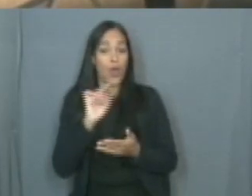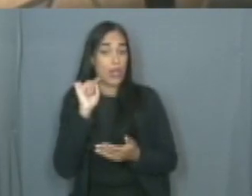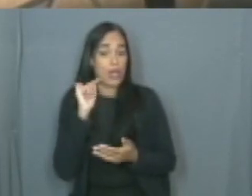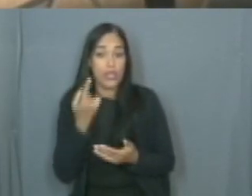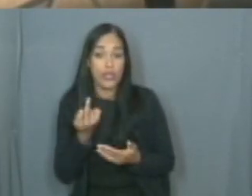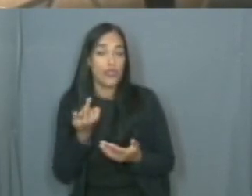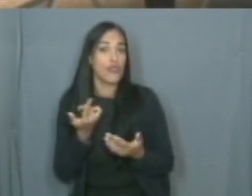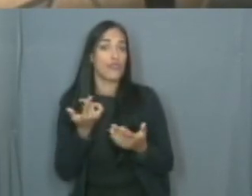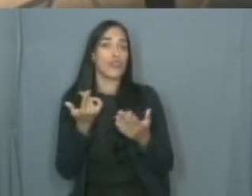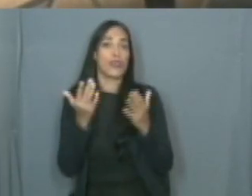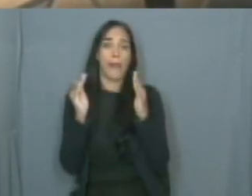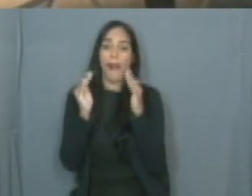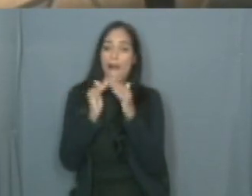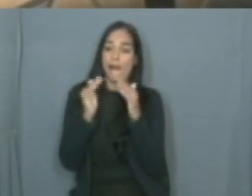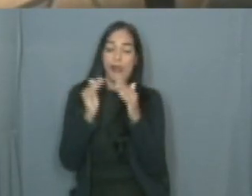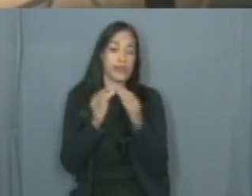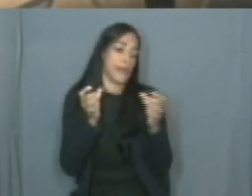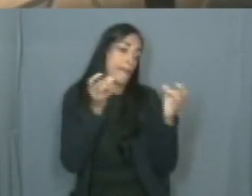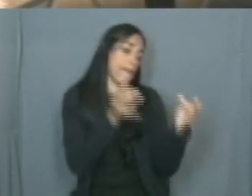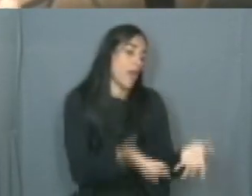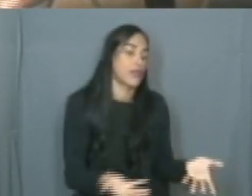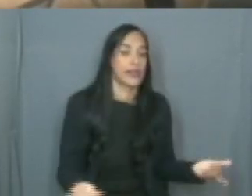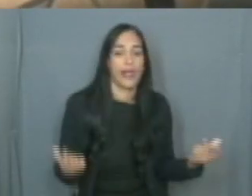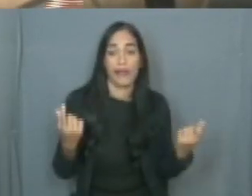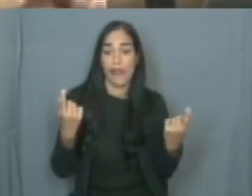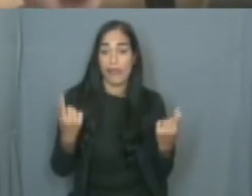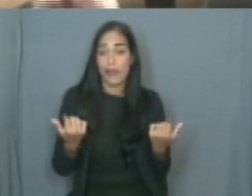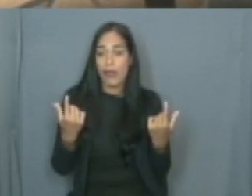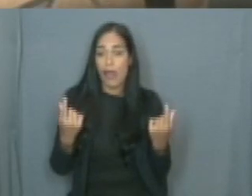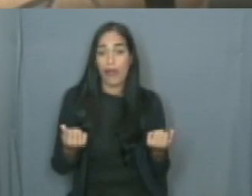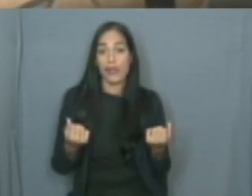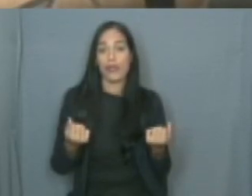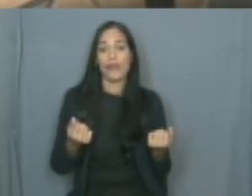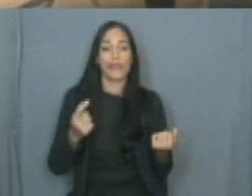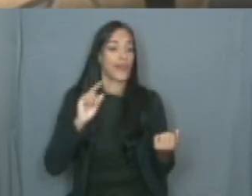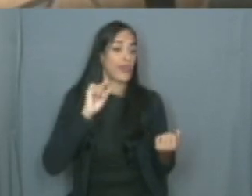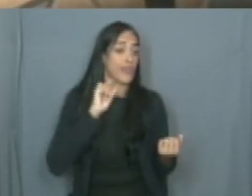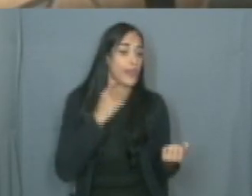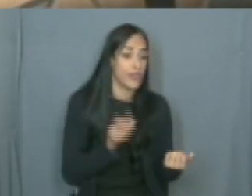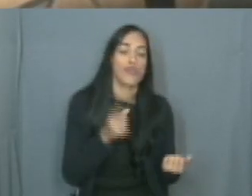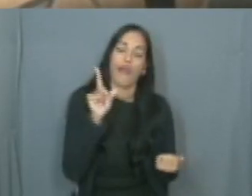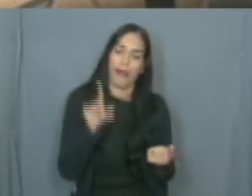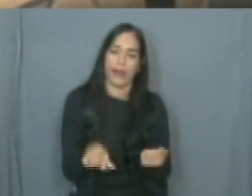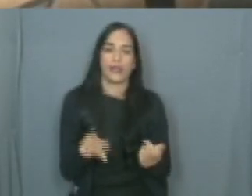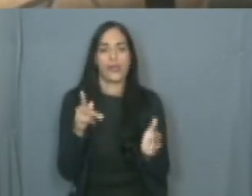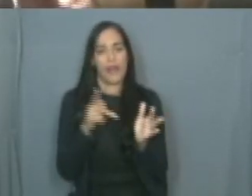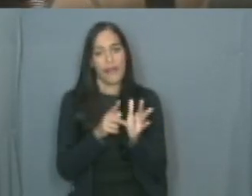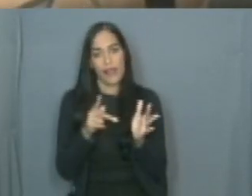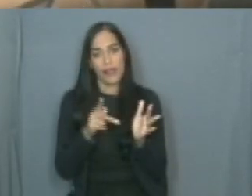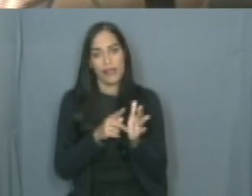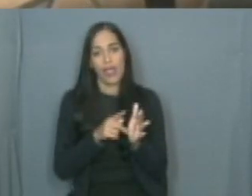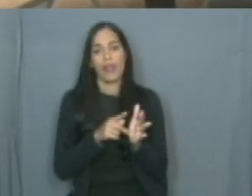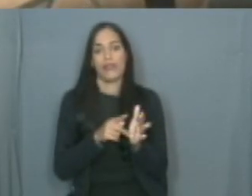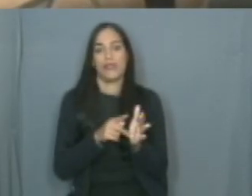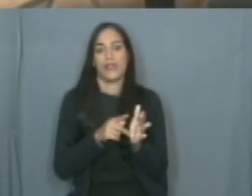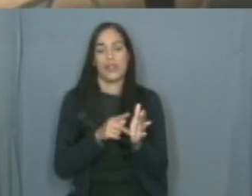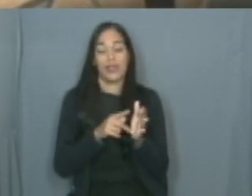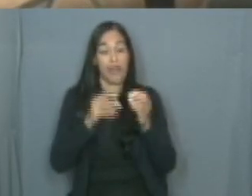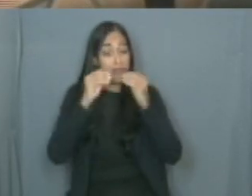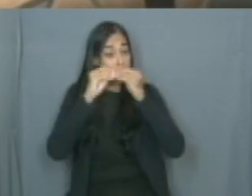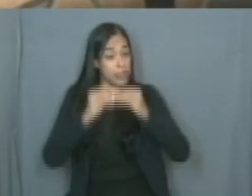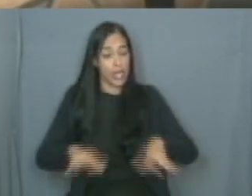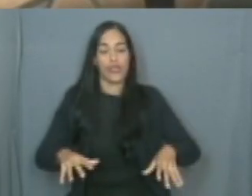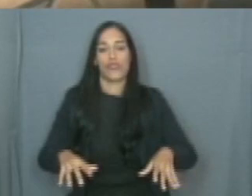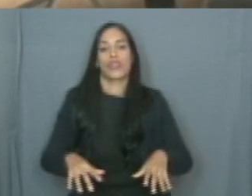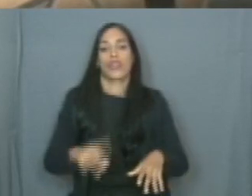casa abandonada. Dinheiro do pagador de imposto sendo jogado no lixo, essa é a verdade. A rede está precarizada.